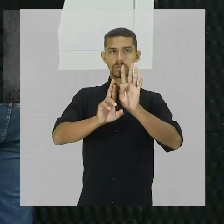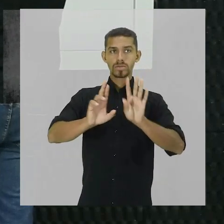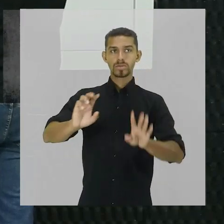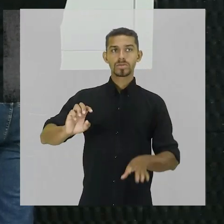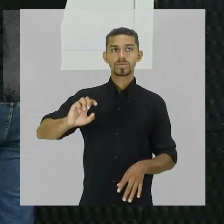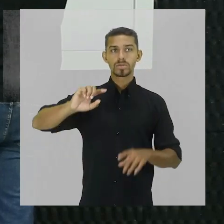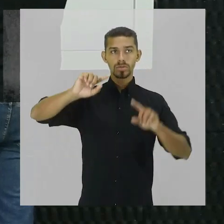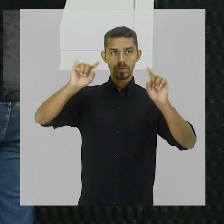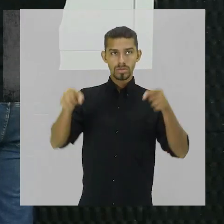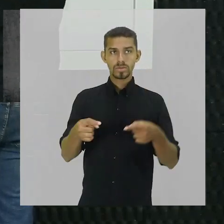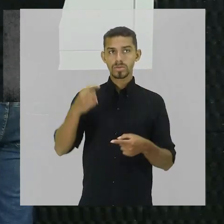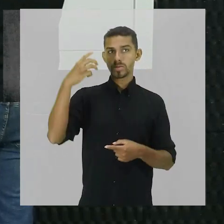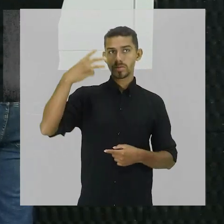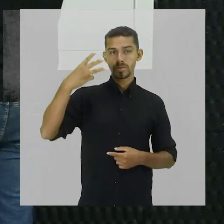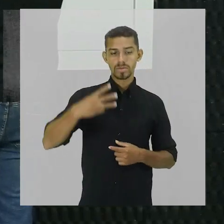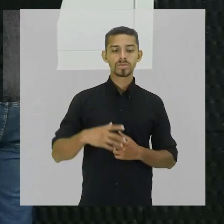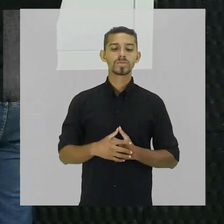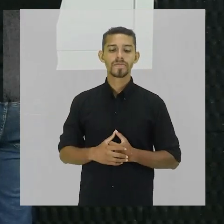elevado ao cubo.